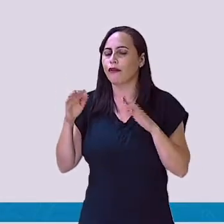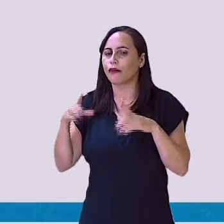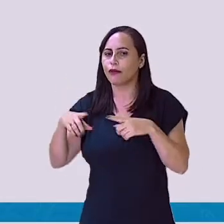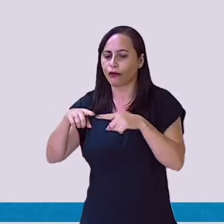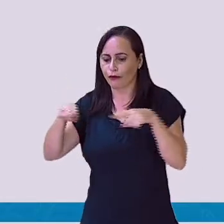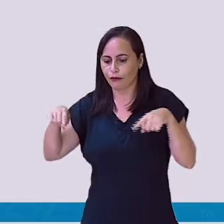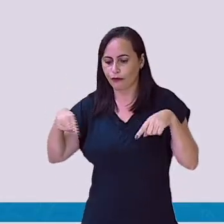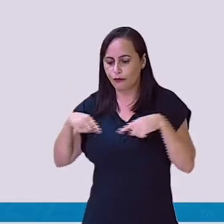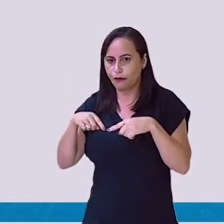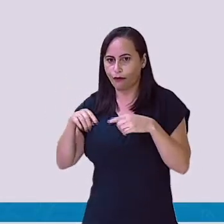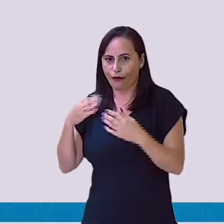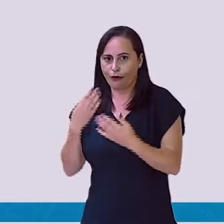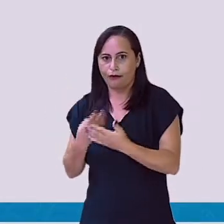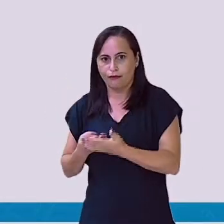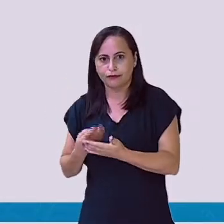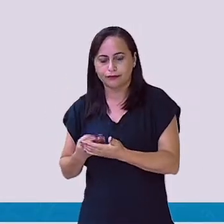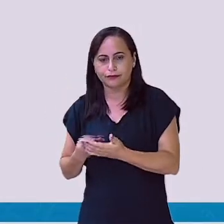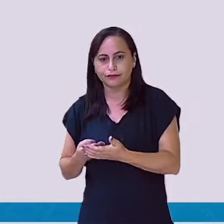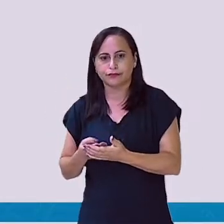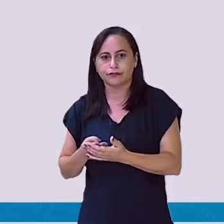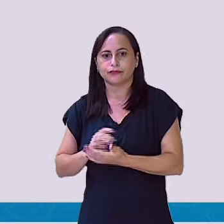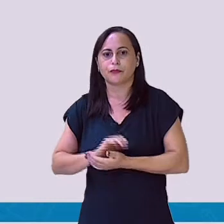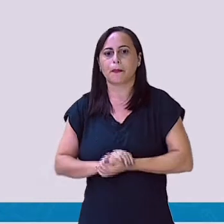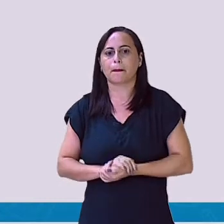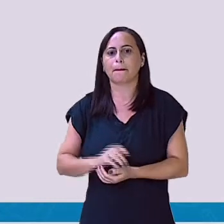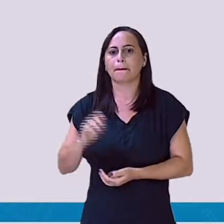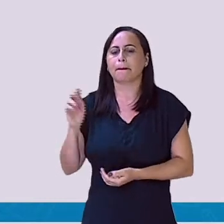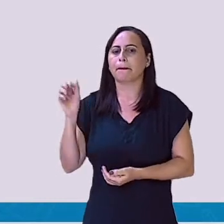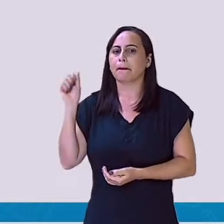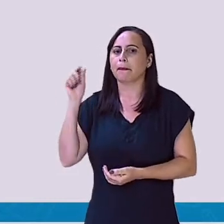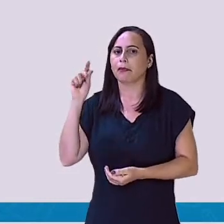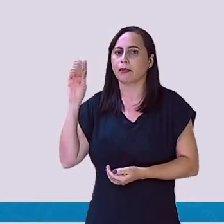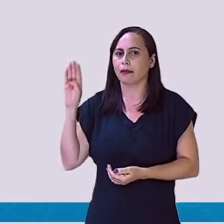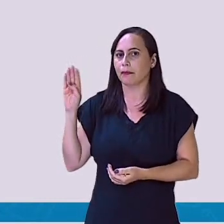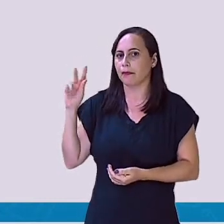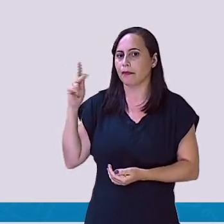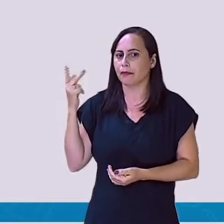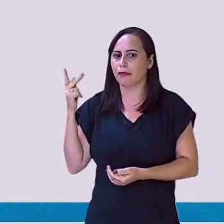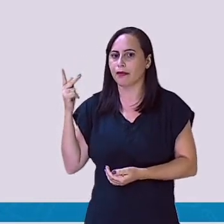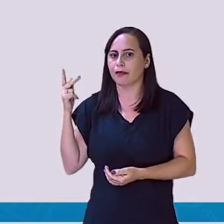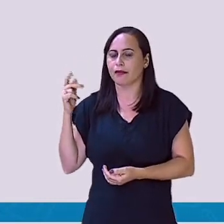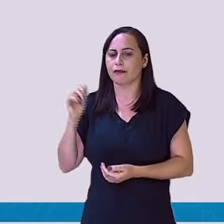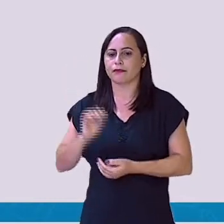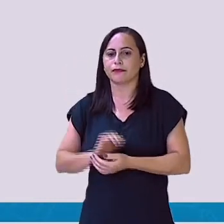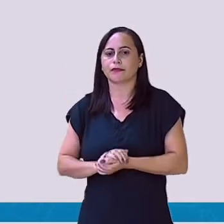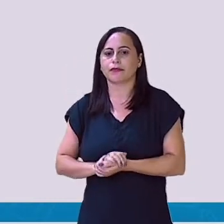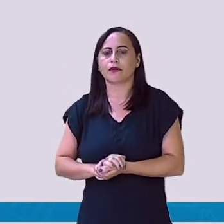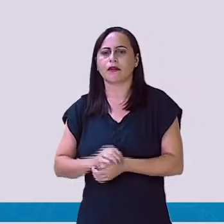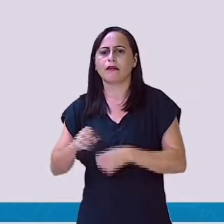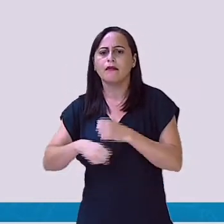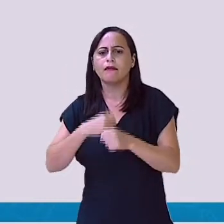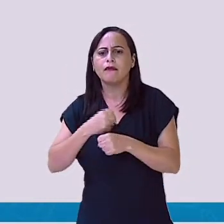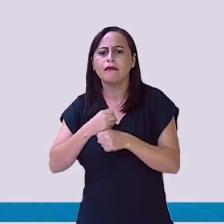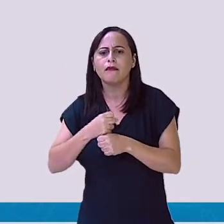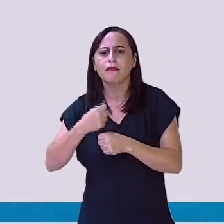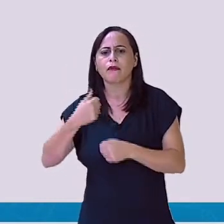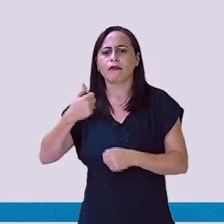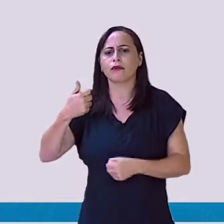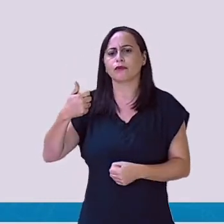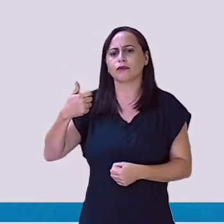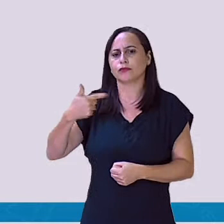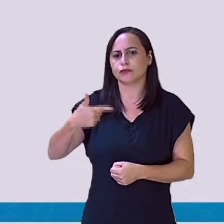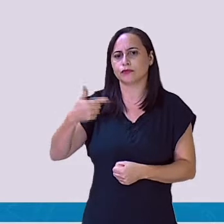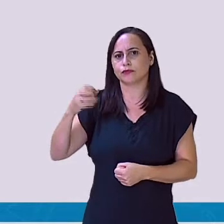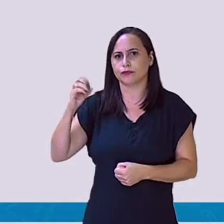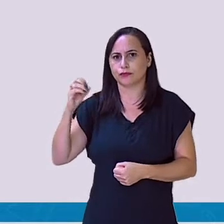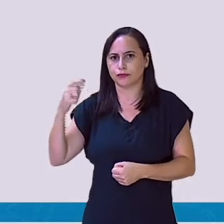Horizonte, editora Machado, 2019. Então, quando te perguntar qual a fonte, de onde foi retirado esse